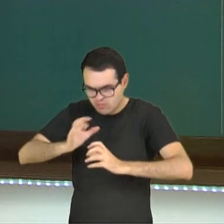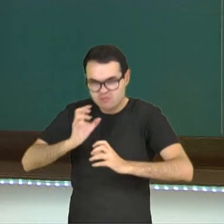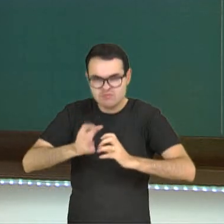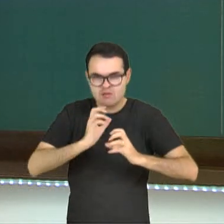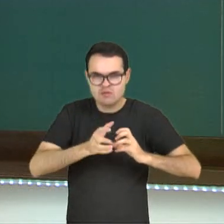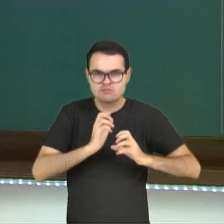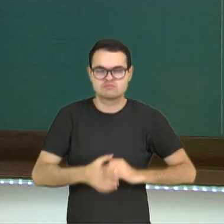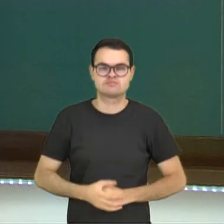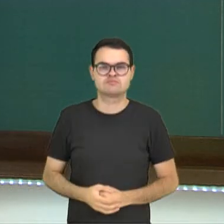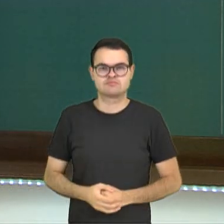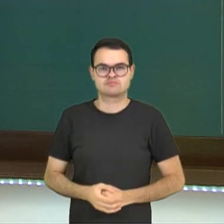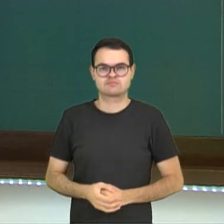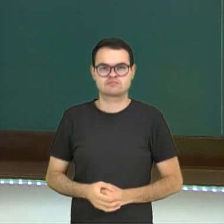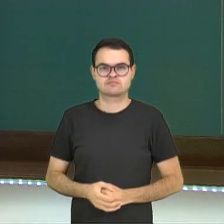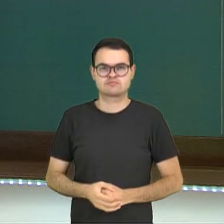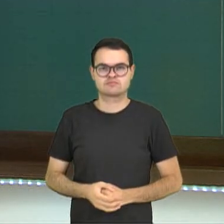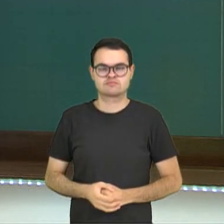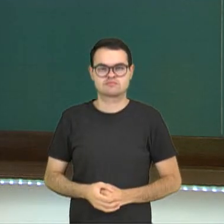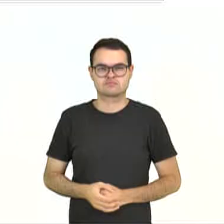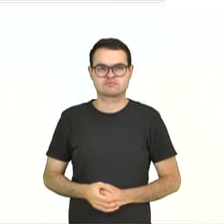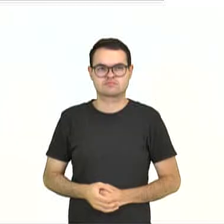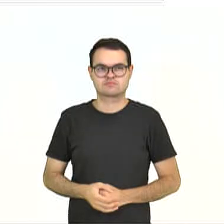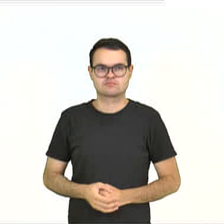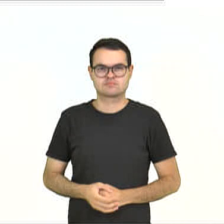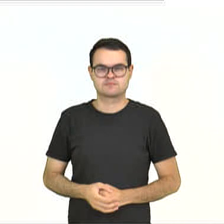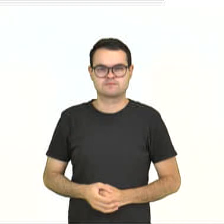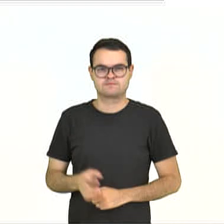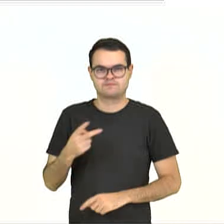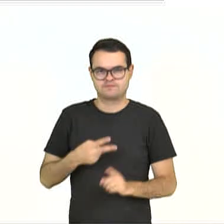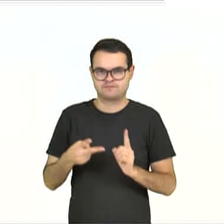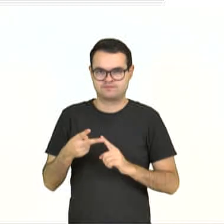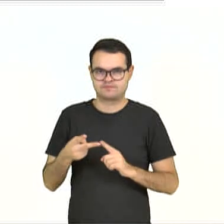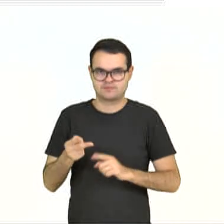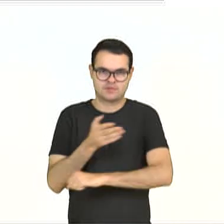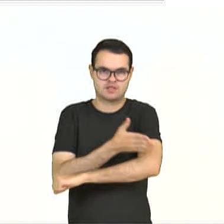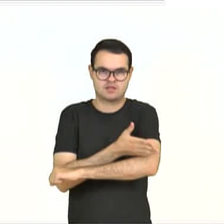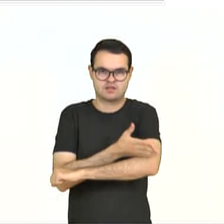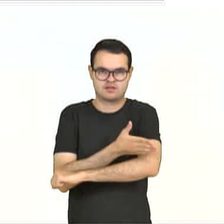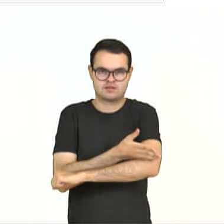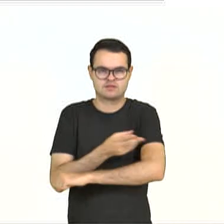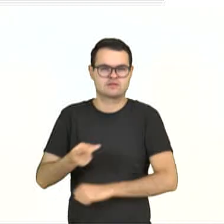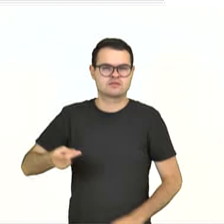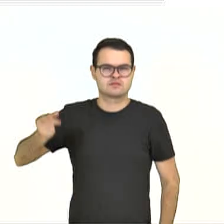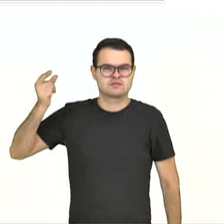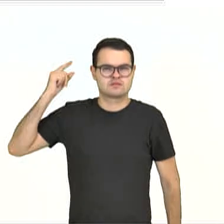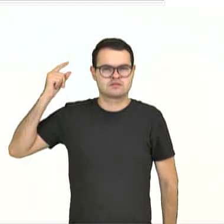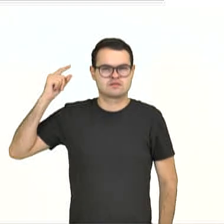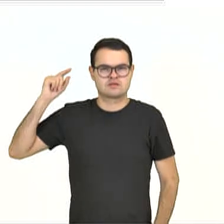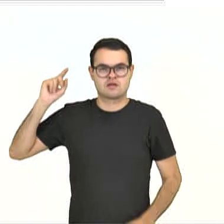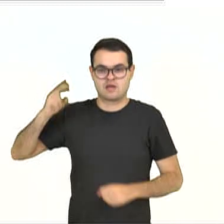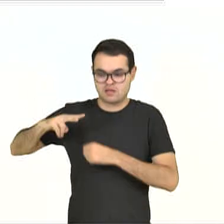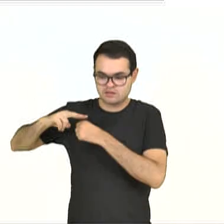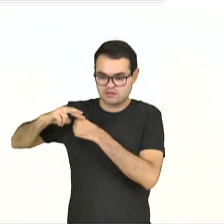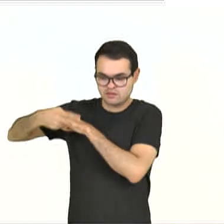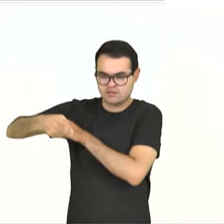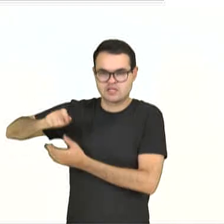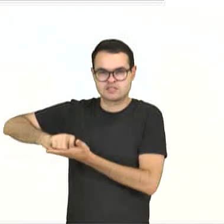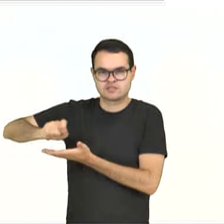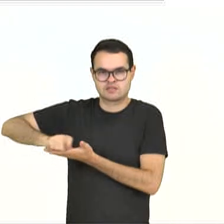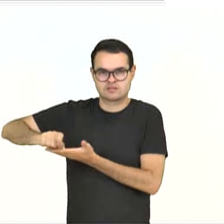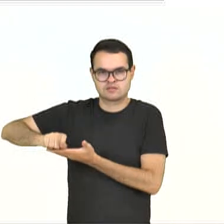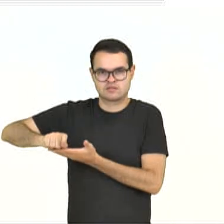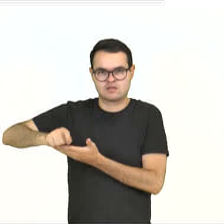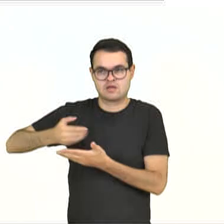Então a gente tem na antiguidade, a gente tem manifestações artísticas desde a invenção da escrita. Lembro que a